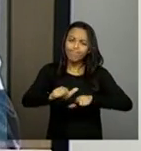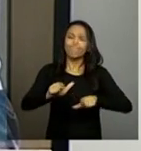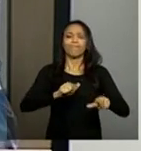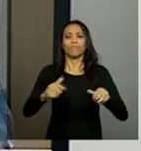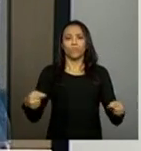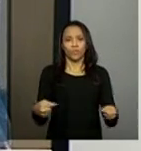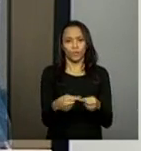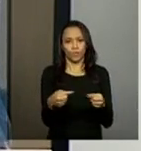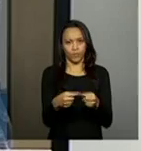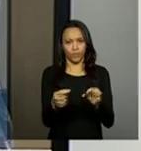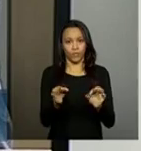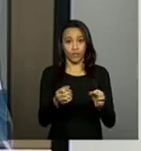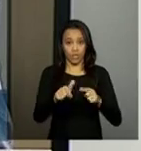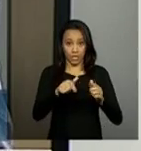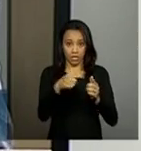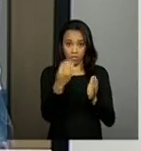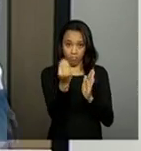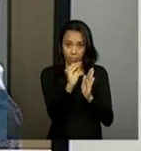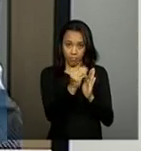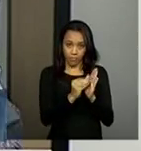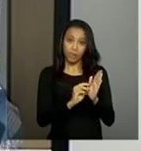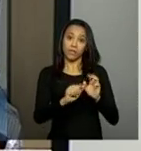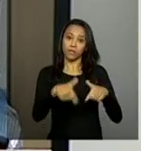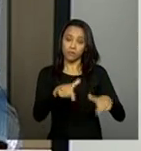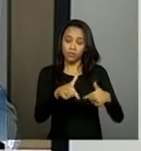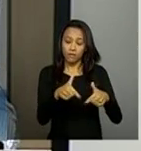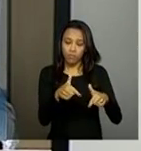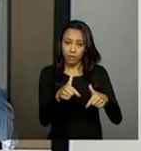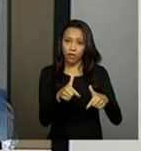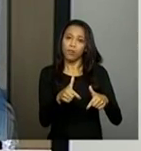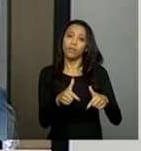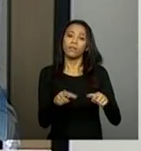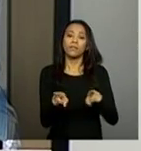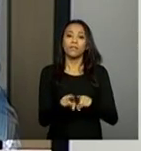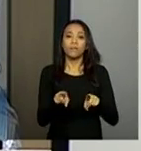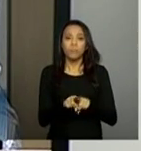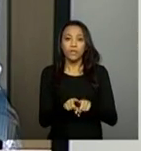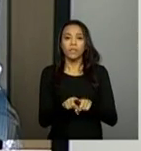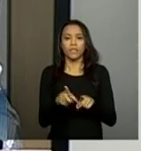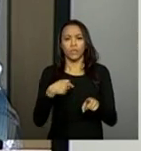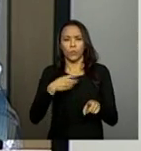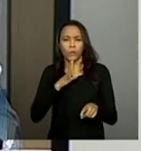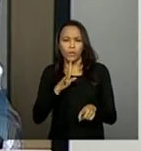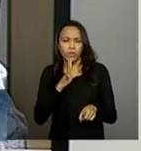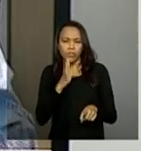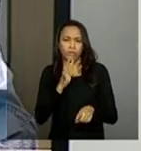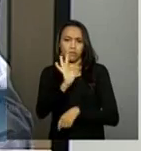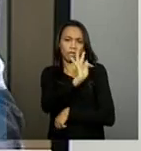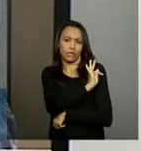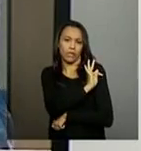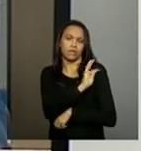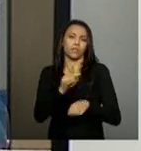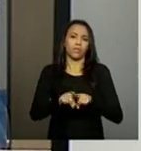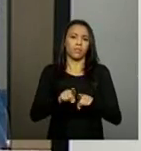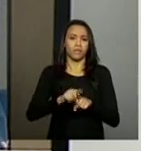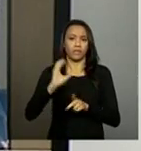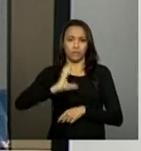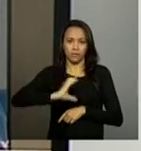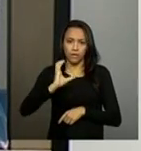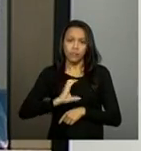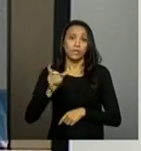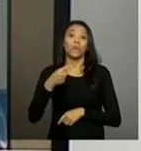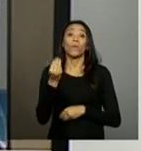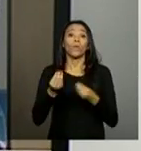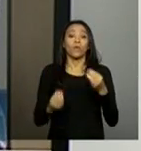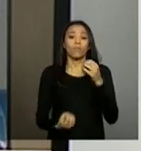que possa mostrar com a robustez dos dados técnico-científicos, do conhecimento técnico-científico, orientando a formulação de